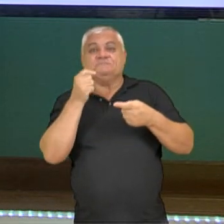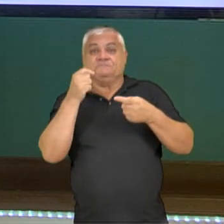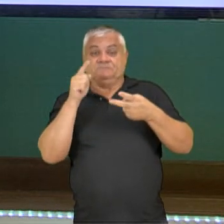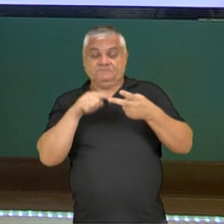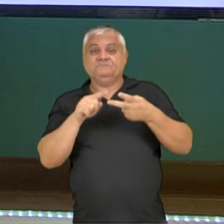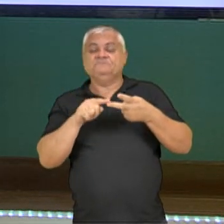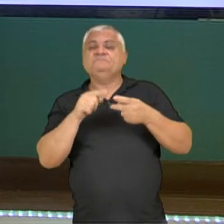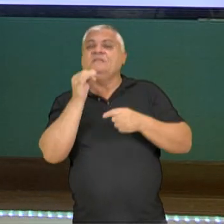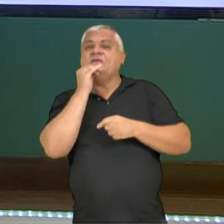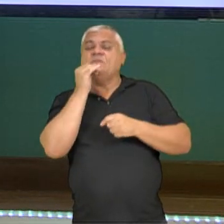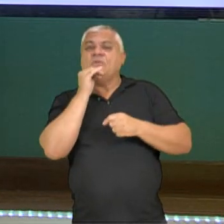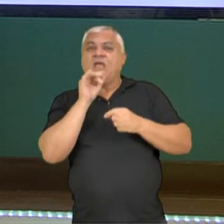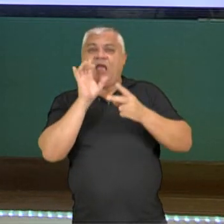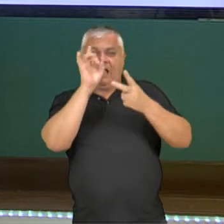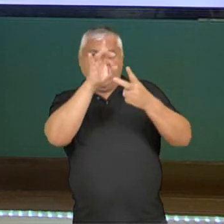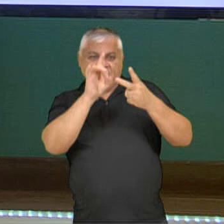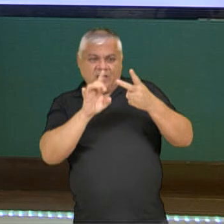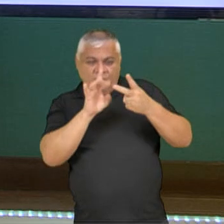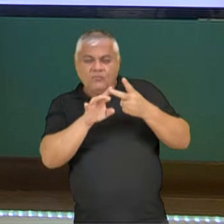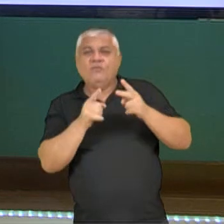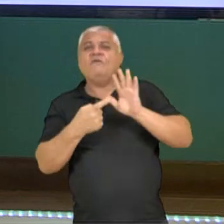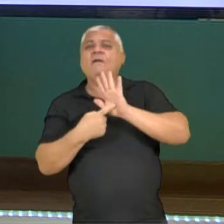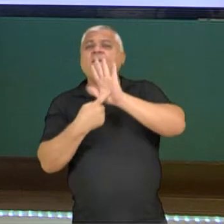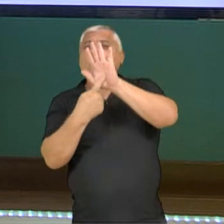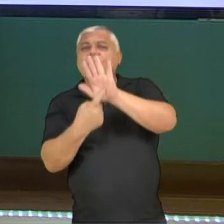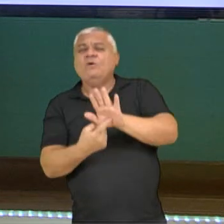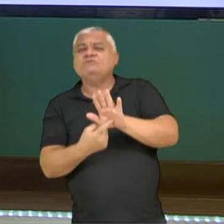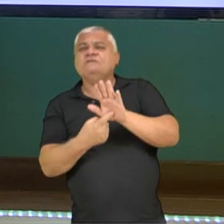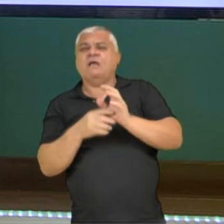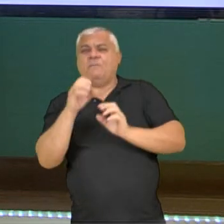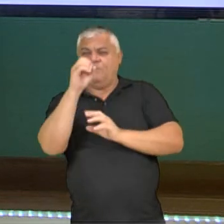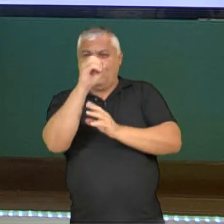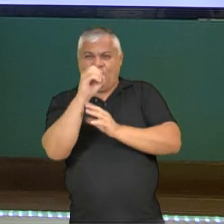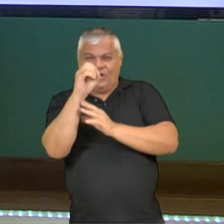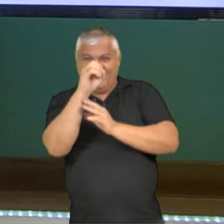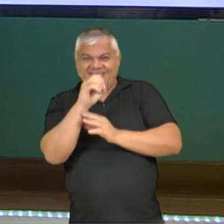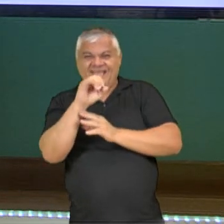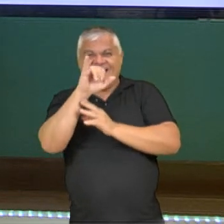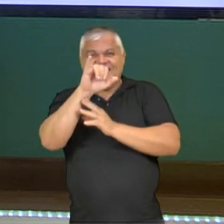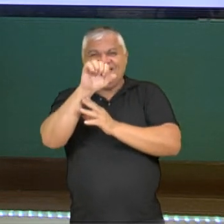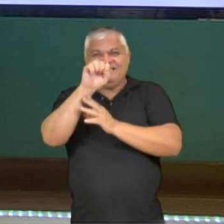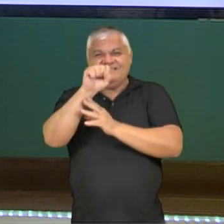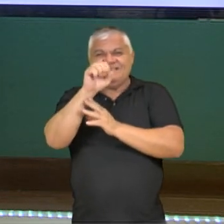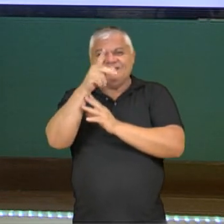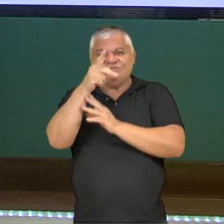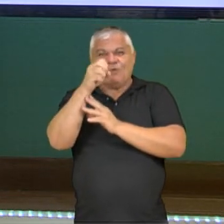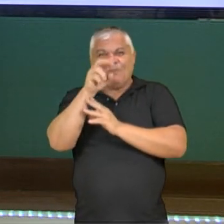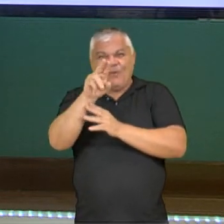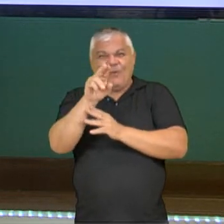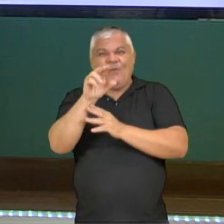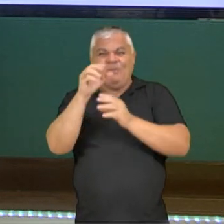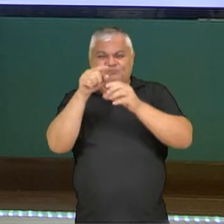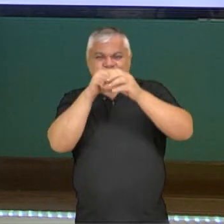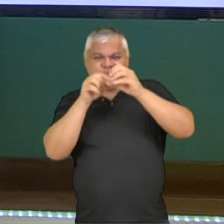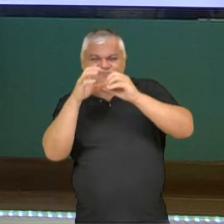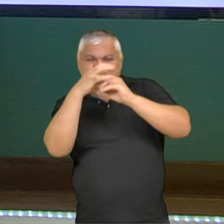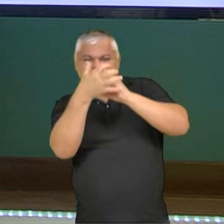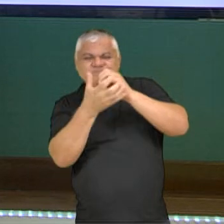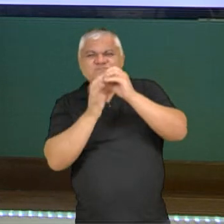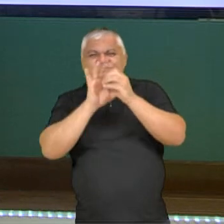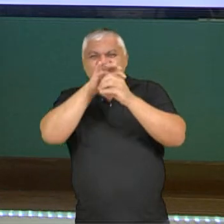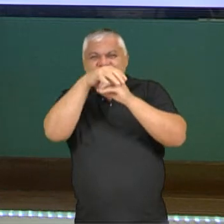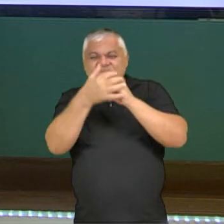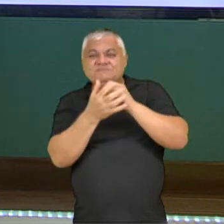vai representar com essas bolinhas de isopor e esses palitinhos o átomo de carbono com as